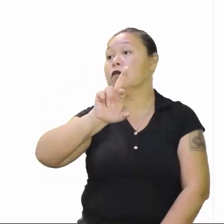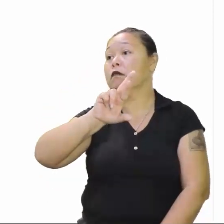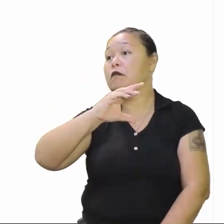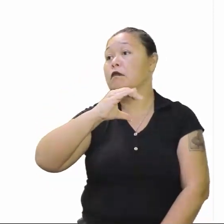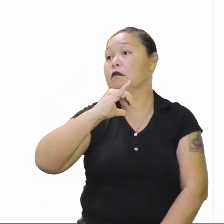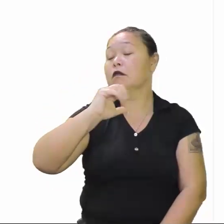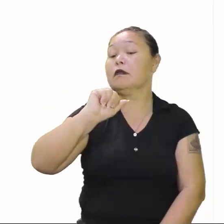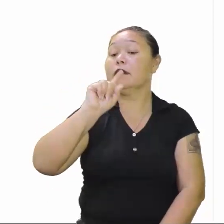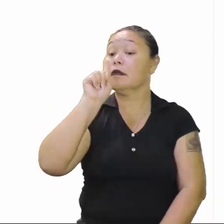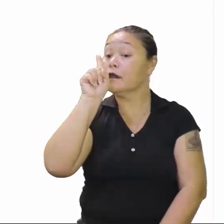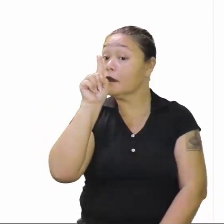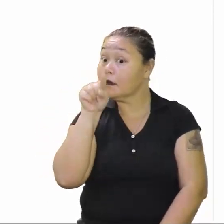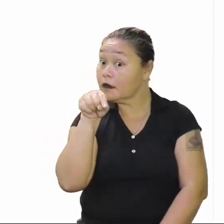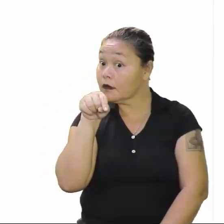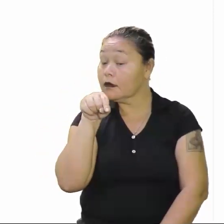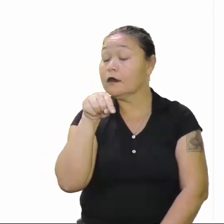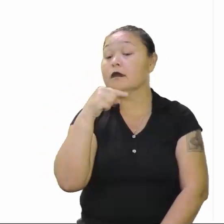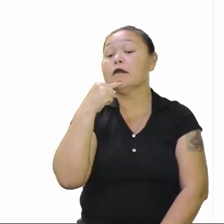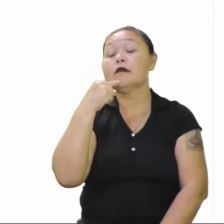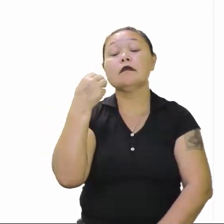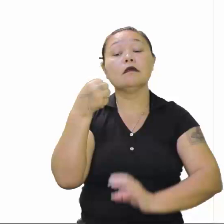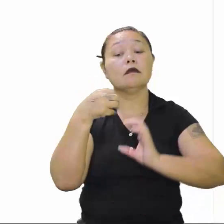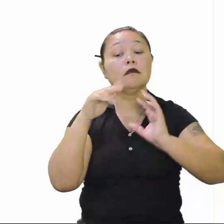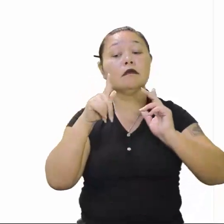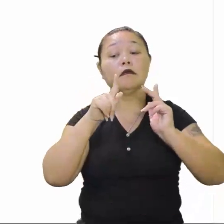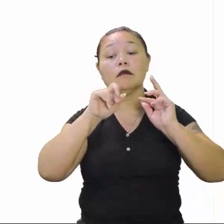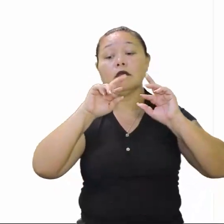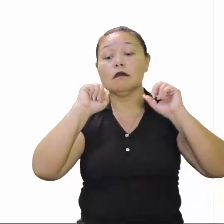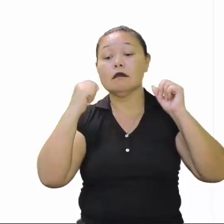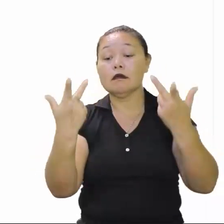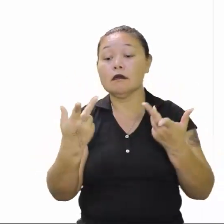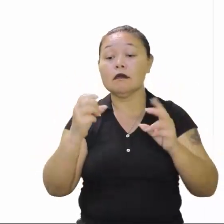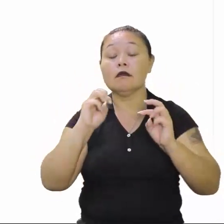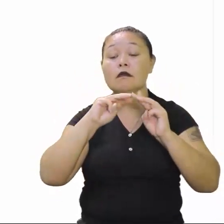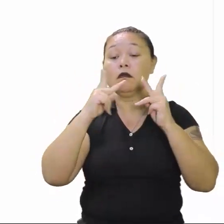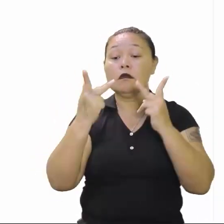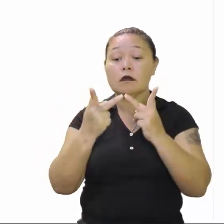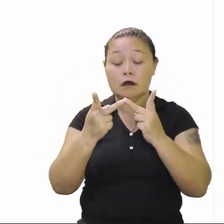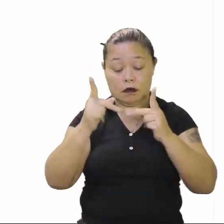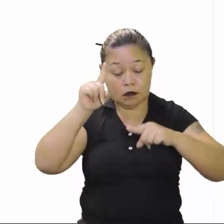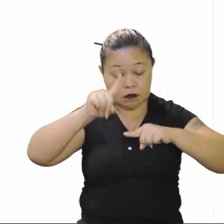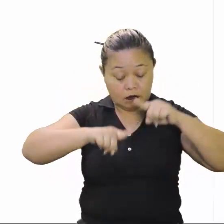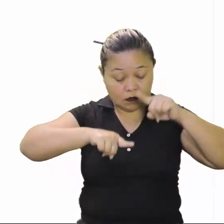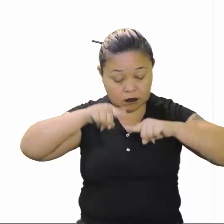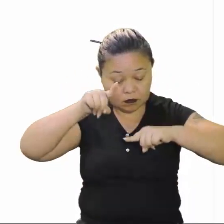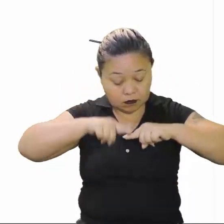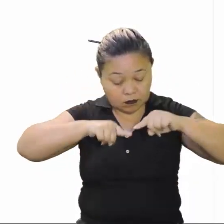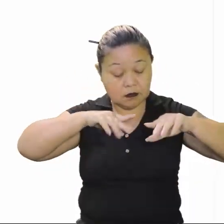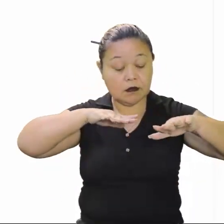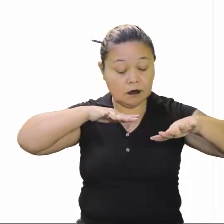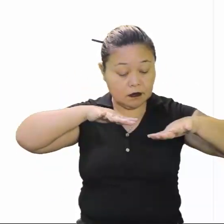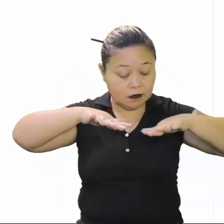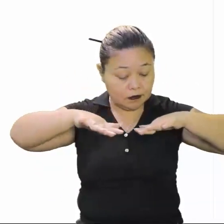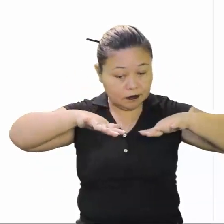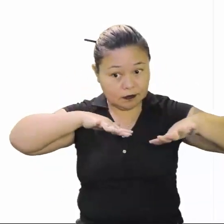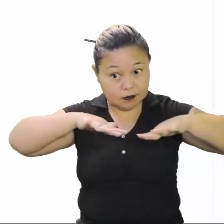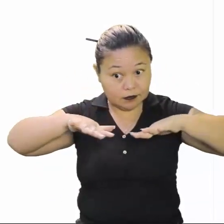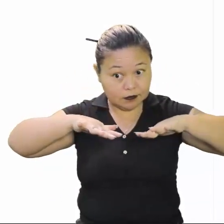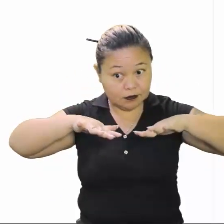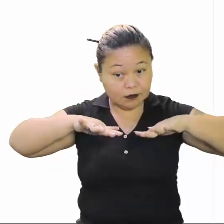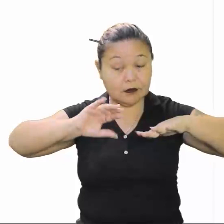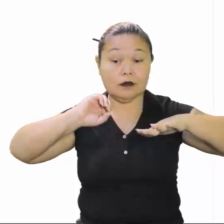exatamente a propriedade geral da matéria em que o corpo permanece em movimento